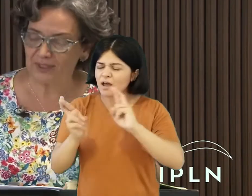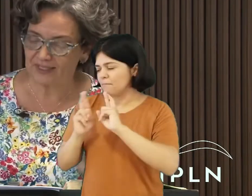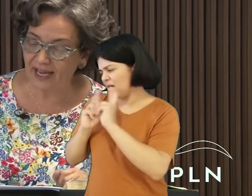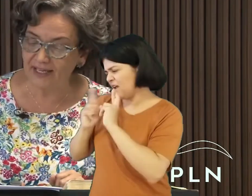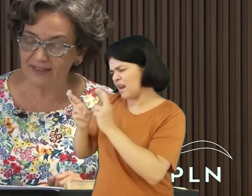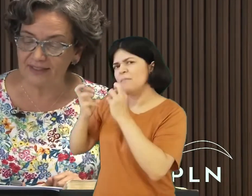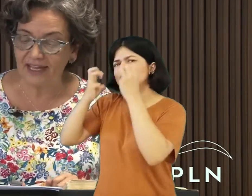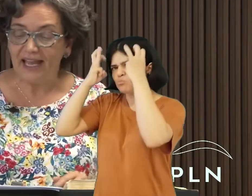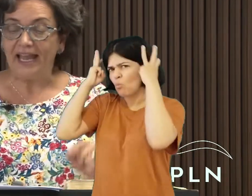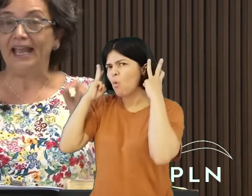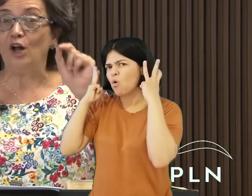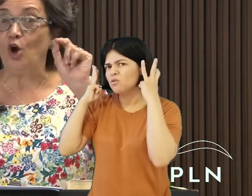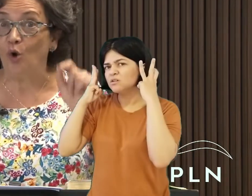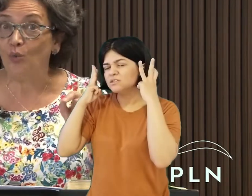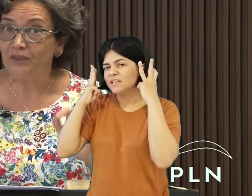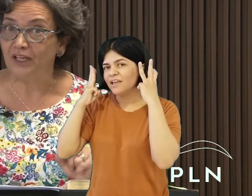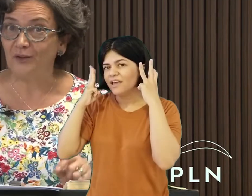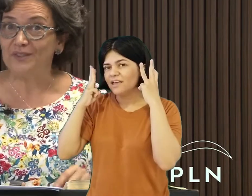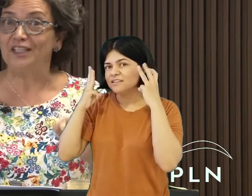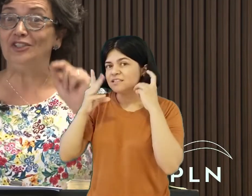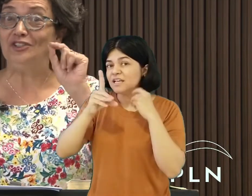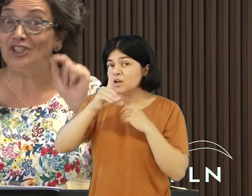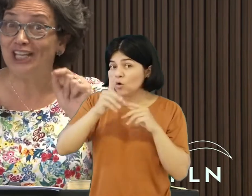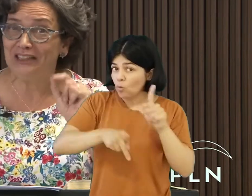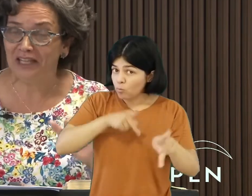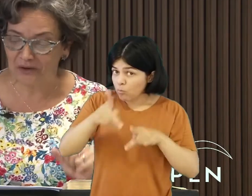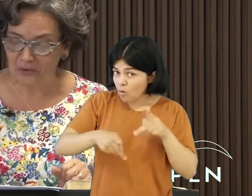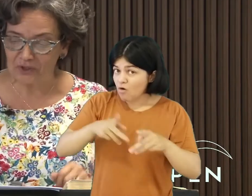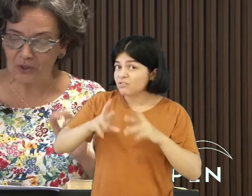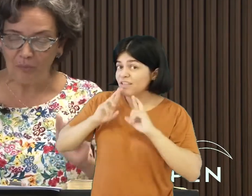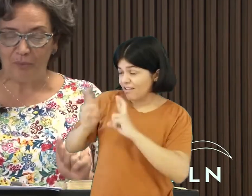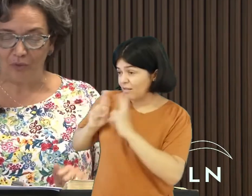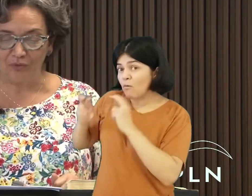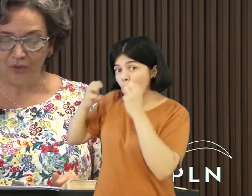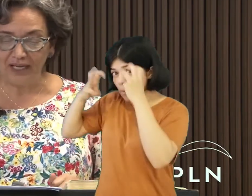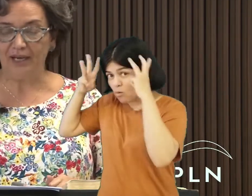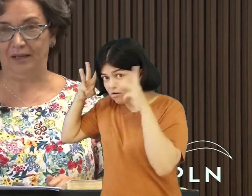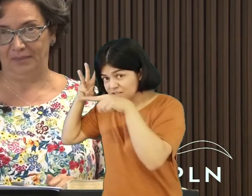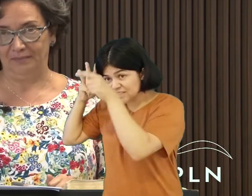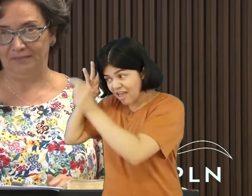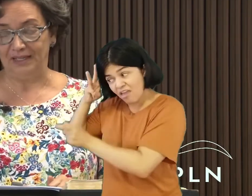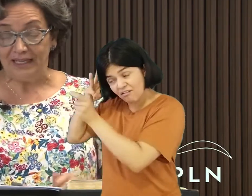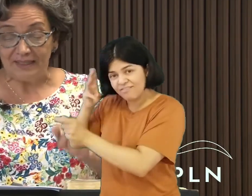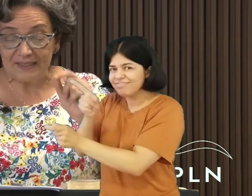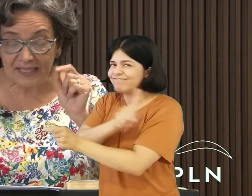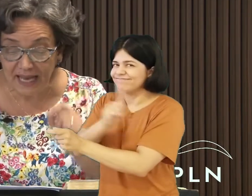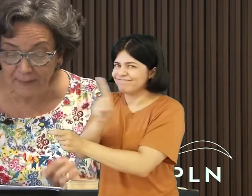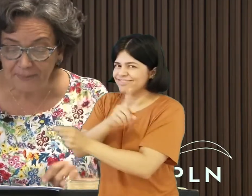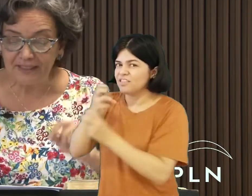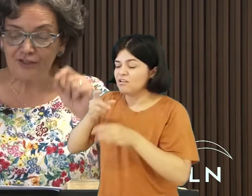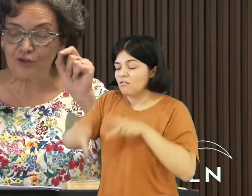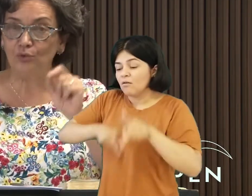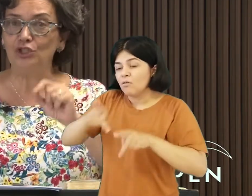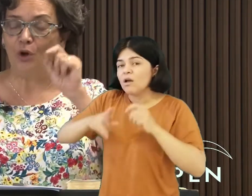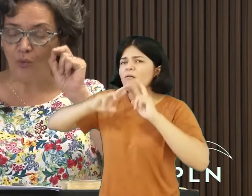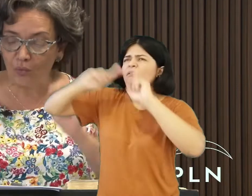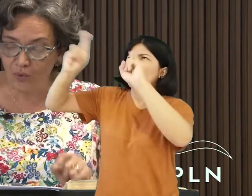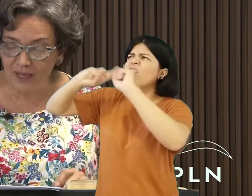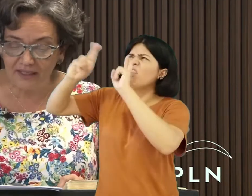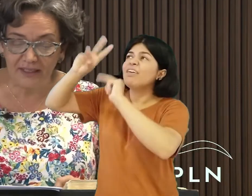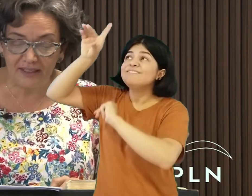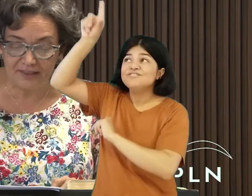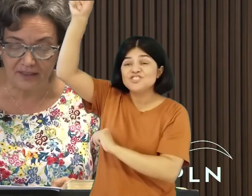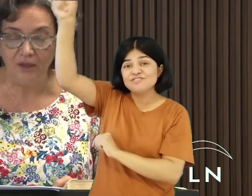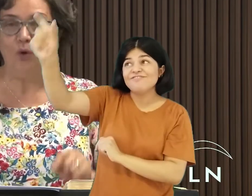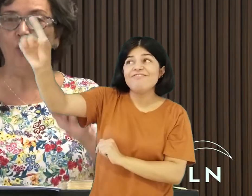de Moisés, é com Deus e de Deus que o povo reclama. Sempre que surge